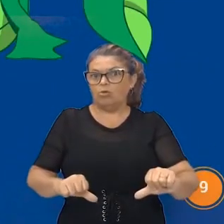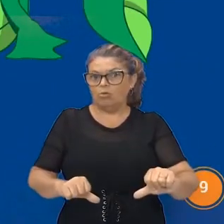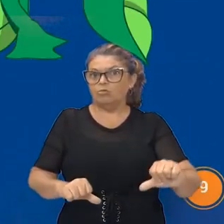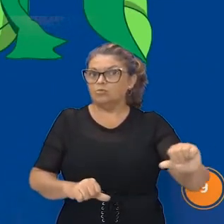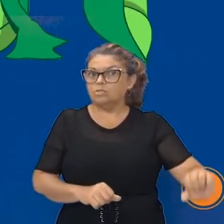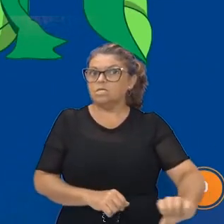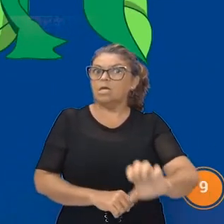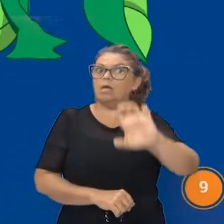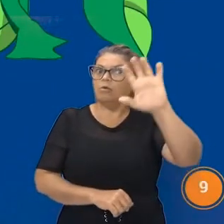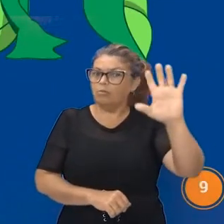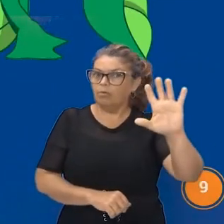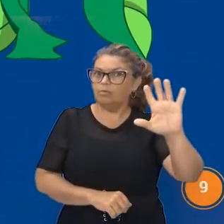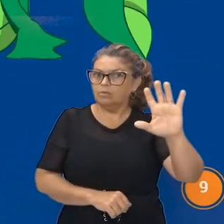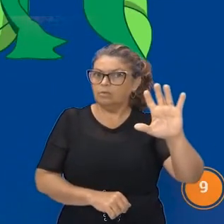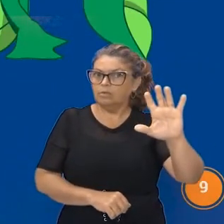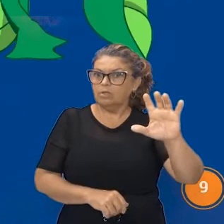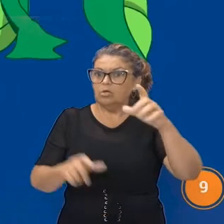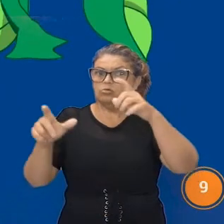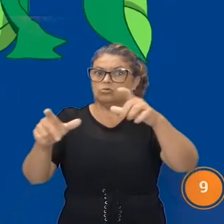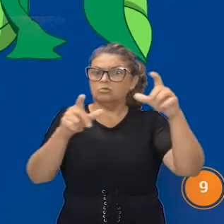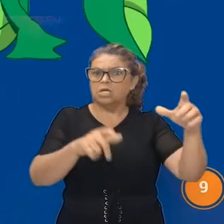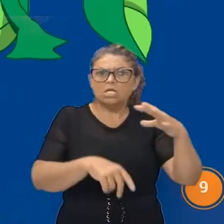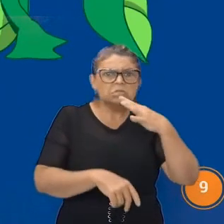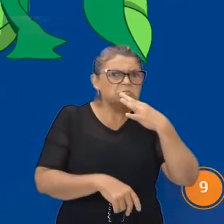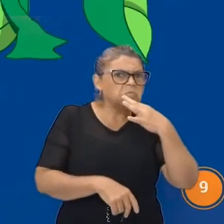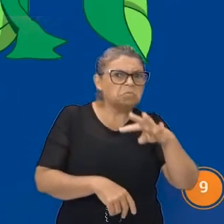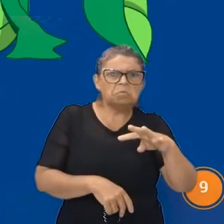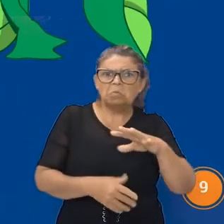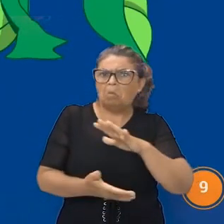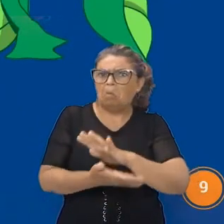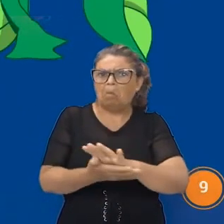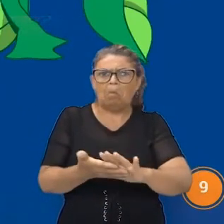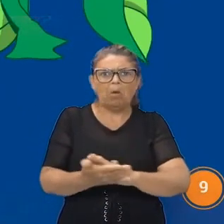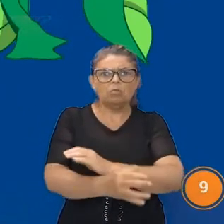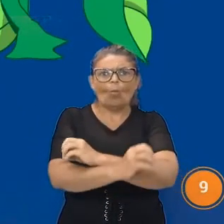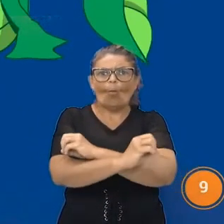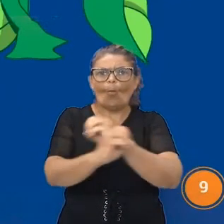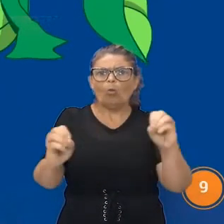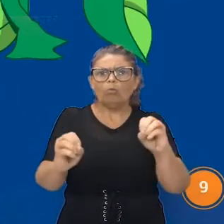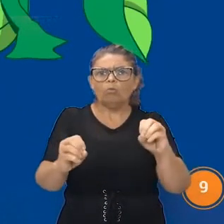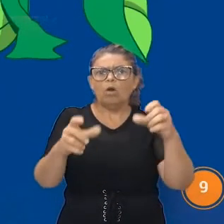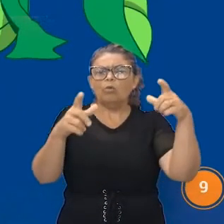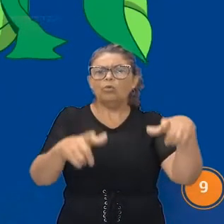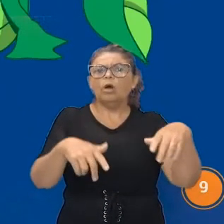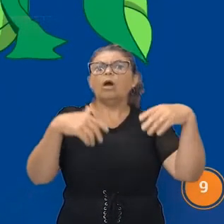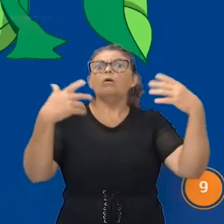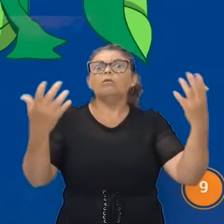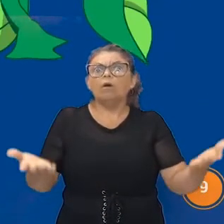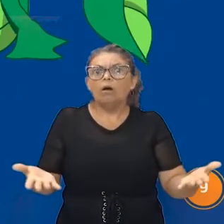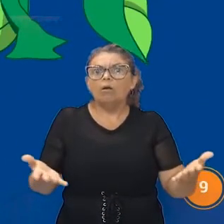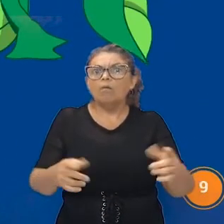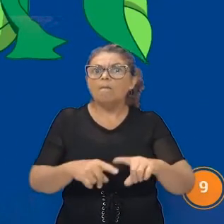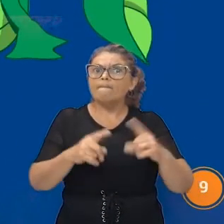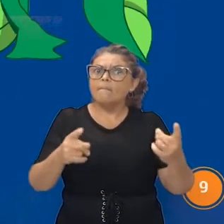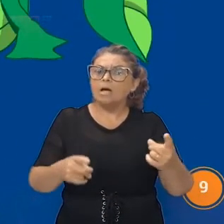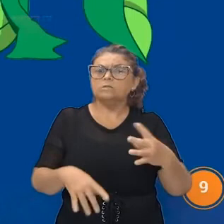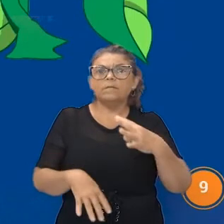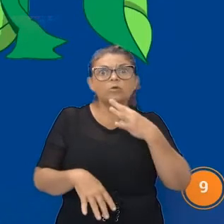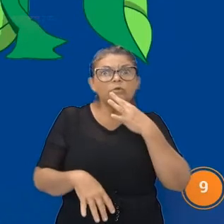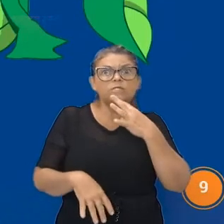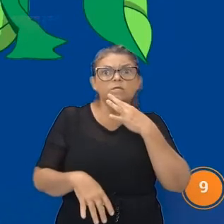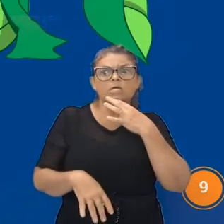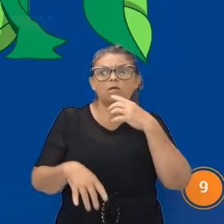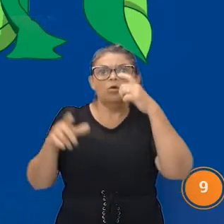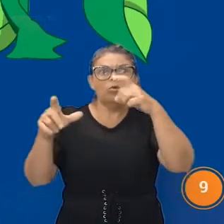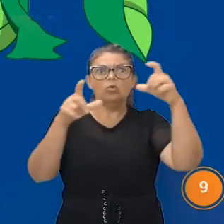Os lugares desconhecidos, obviamente, que lugares são esses? Porque para conhecer um lugar, alguém teve